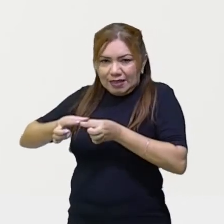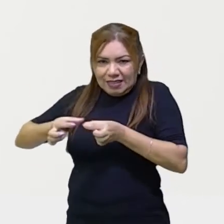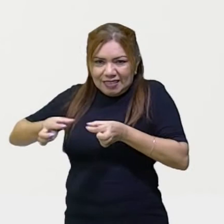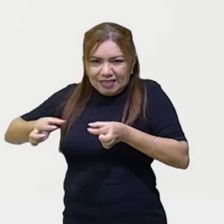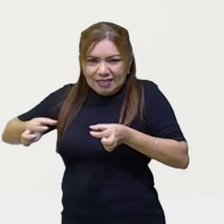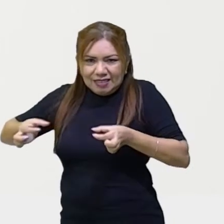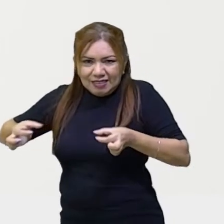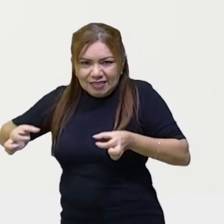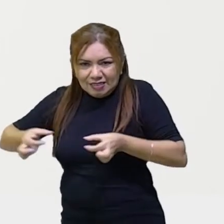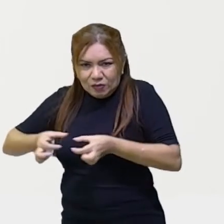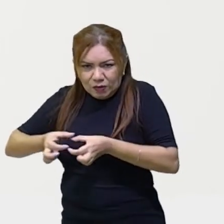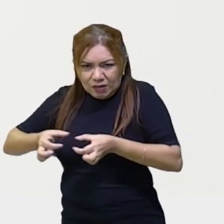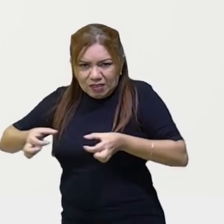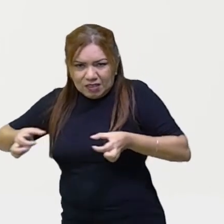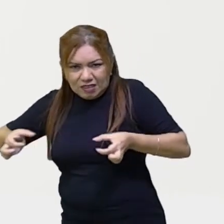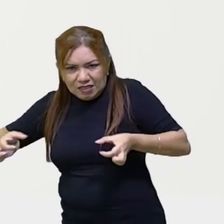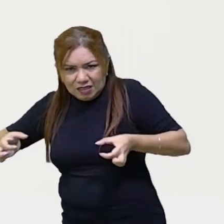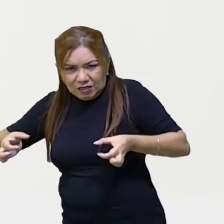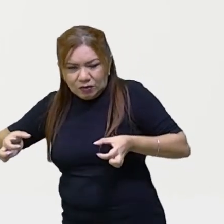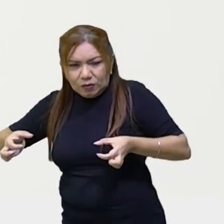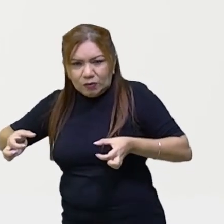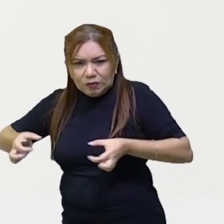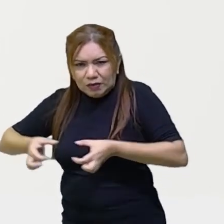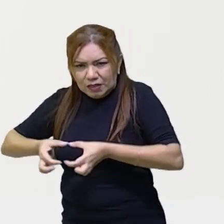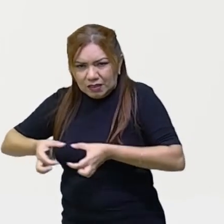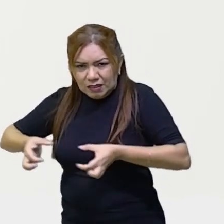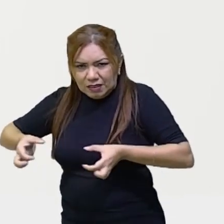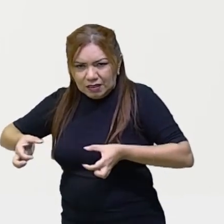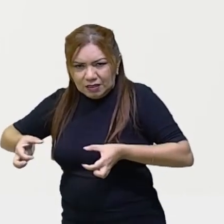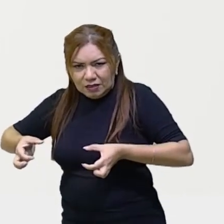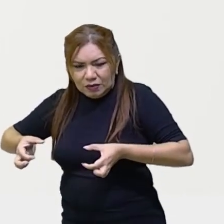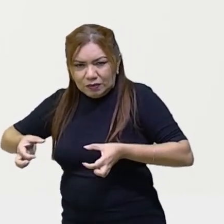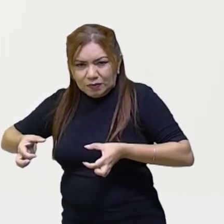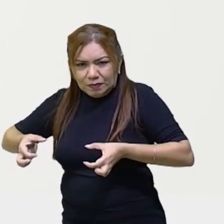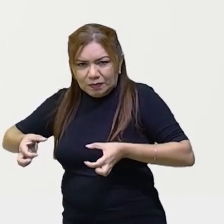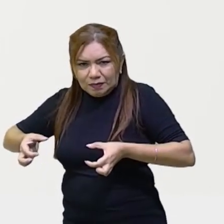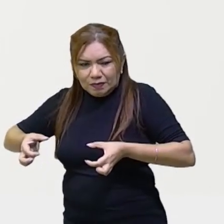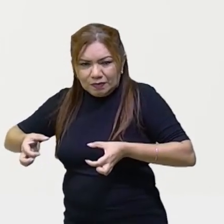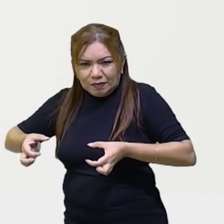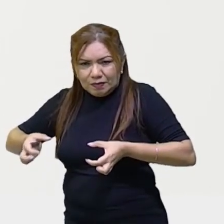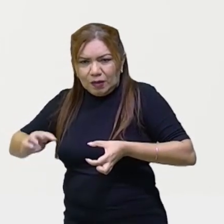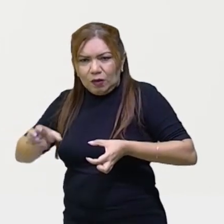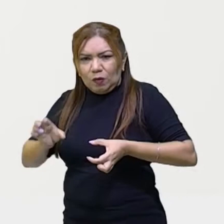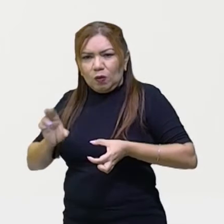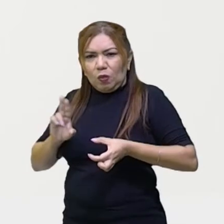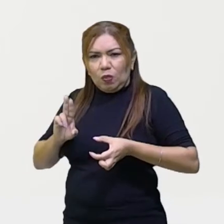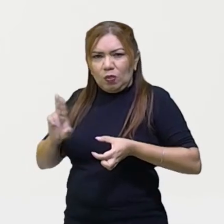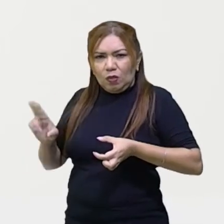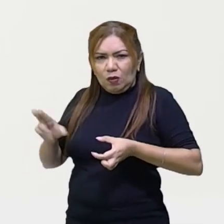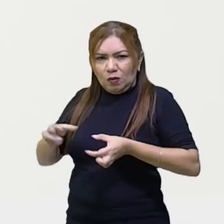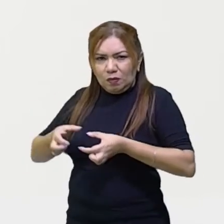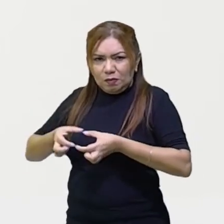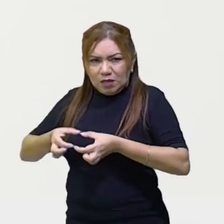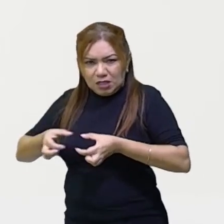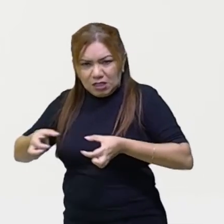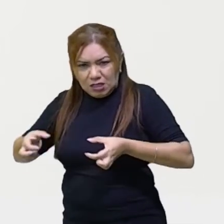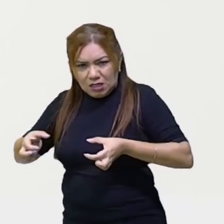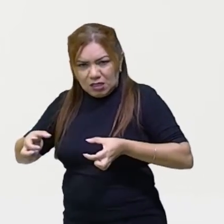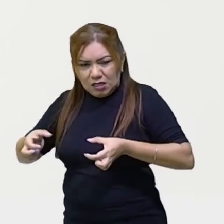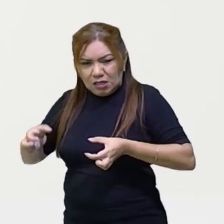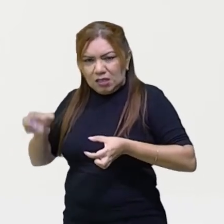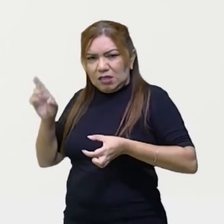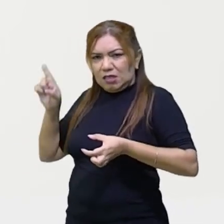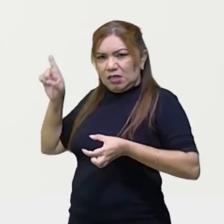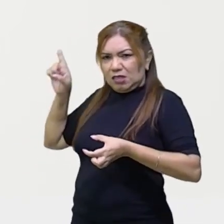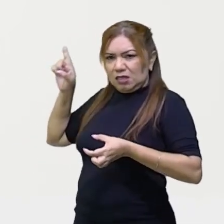as regiões são retângulos são regiões retangulares como a gente tá vendo aqui olha região retangular